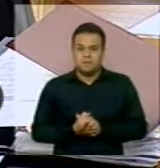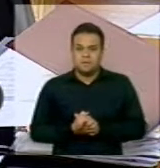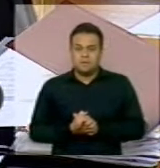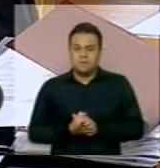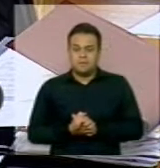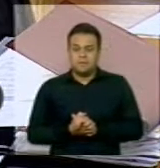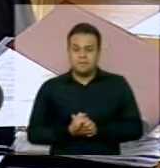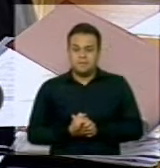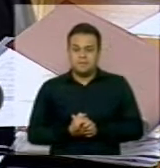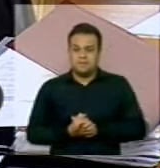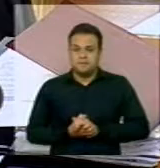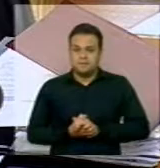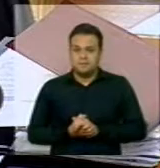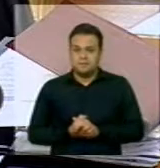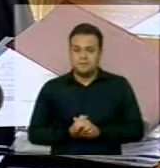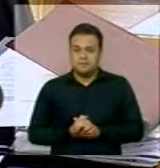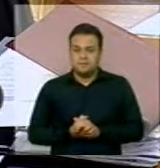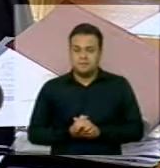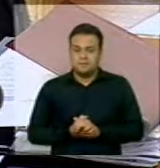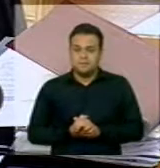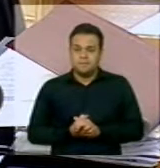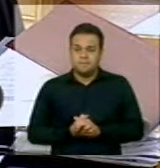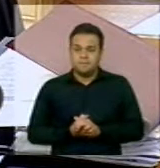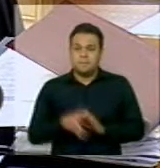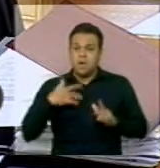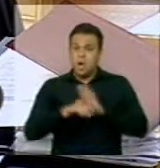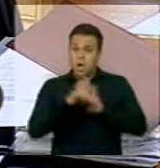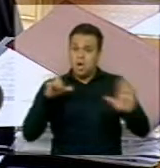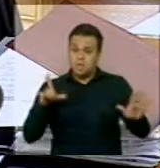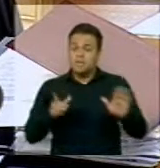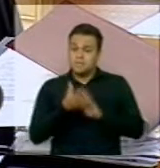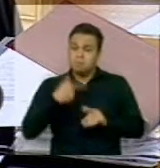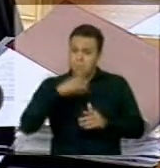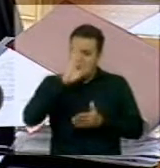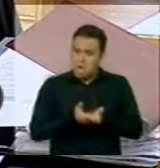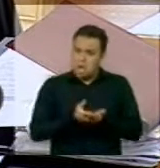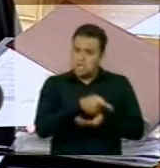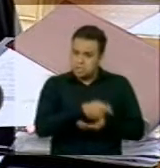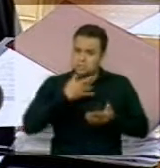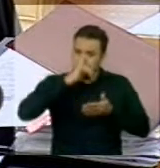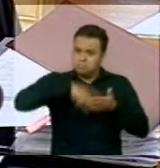vamos dizer, se concedendo previamente a boa-fé a esse pequeno